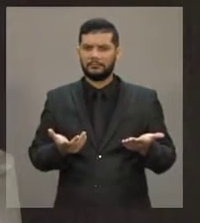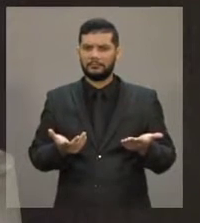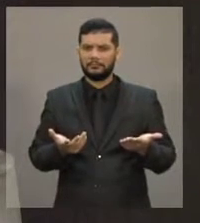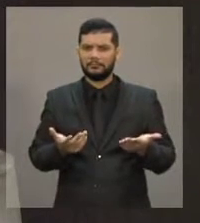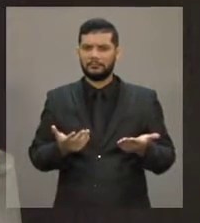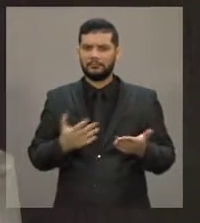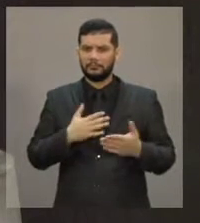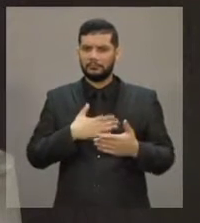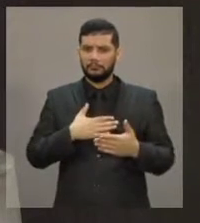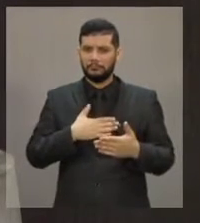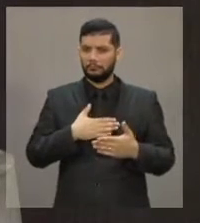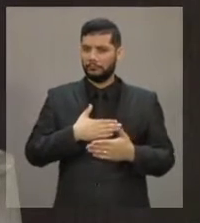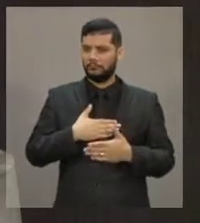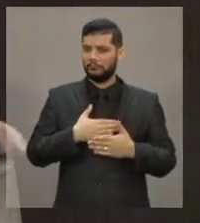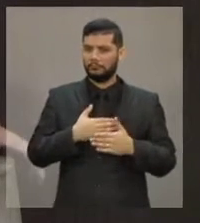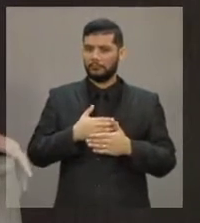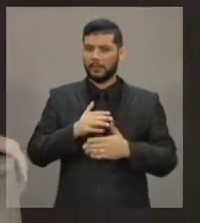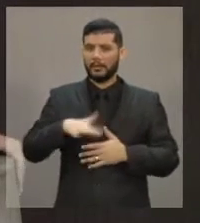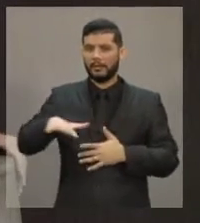do direito.